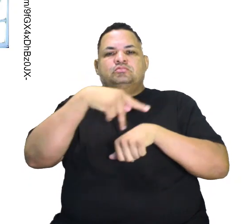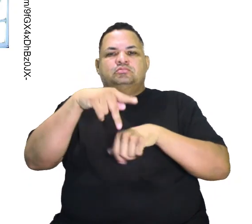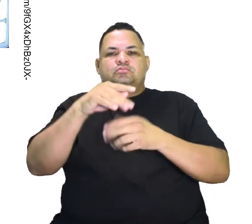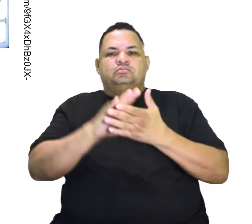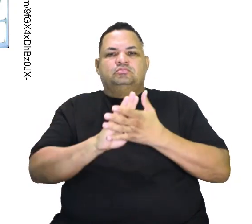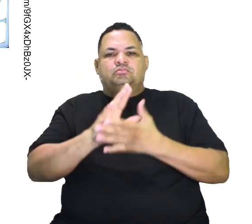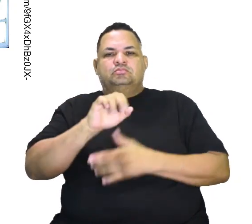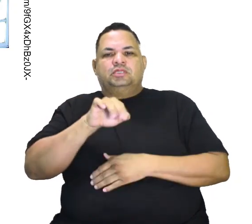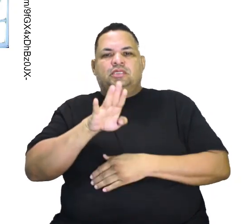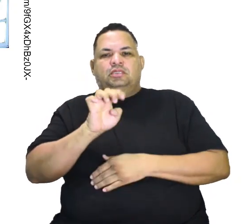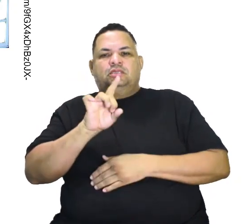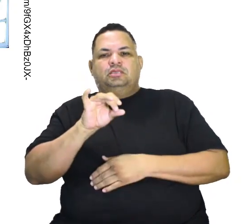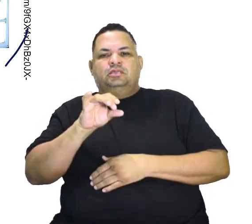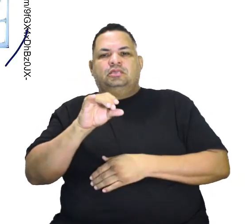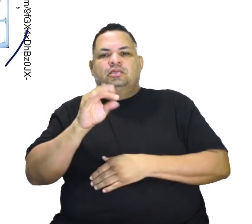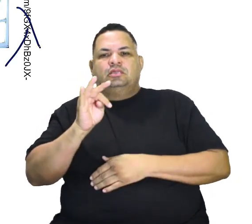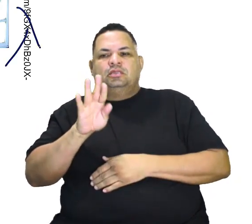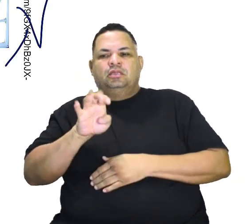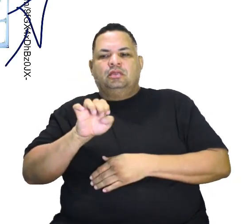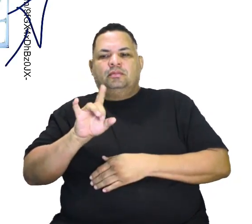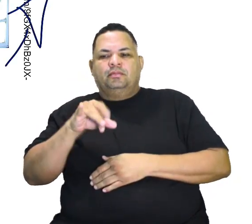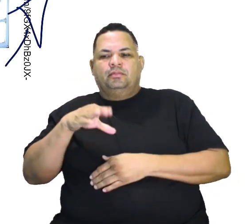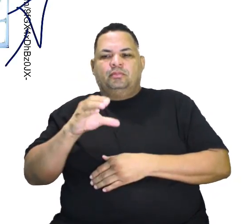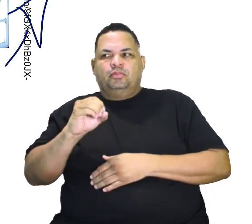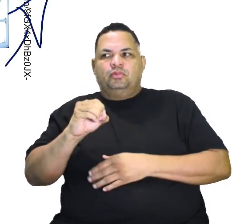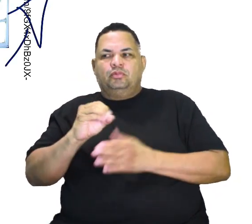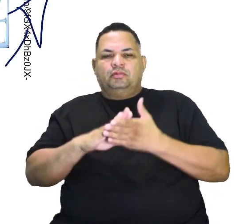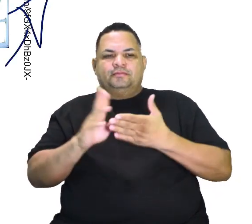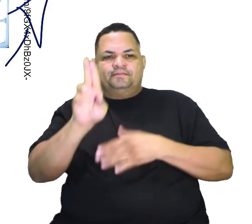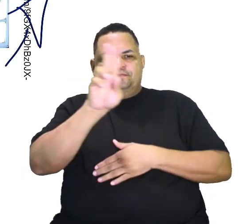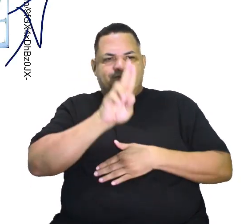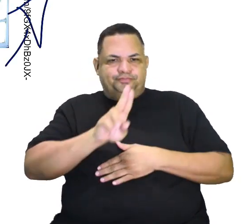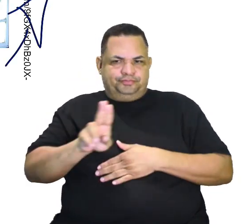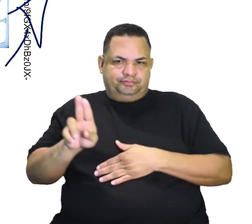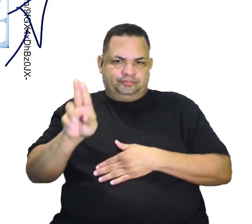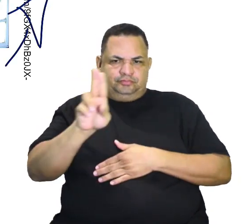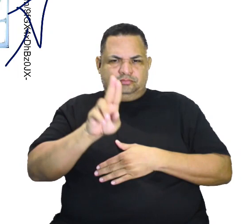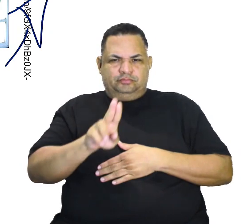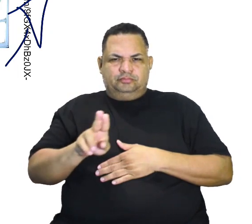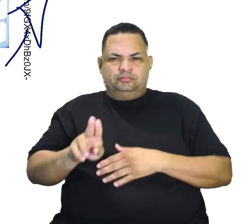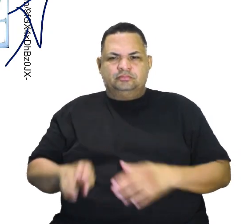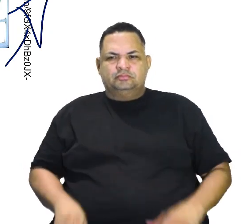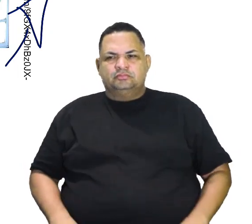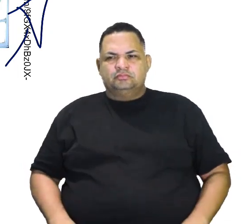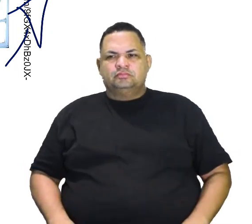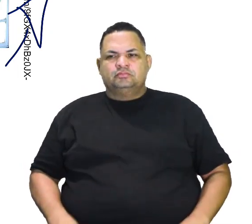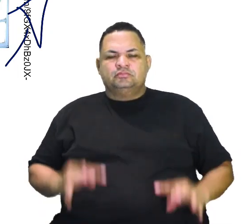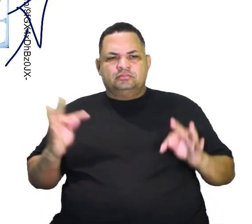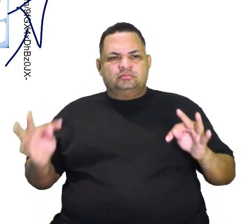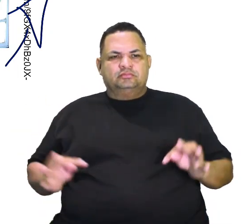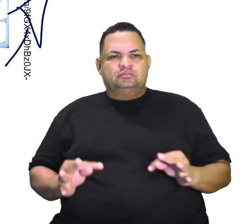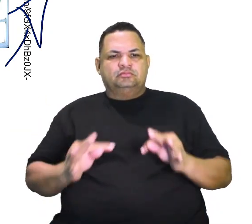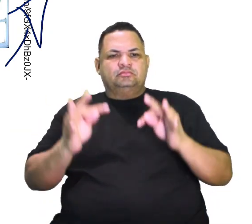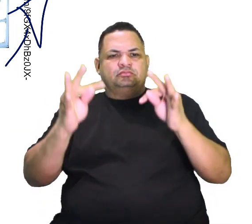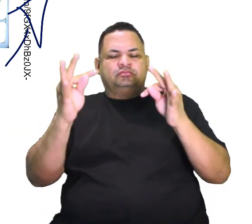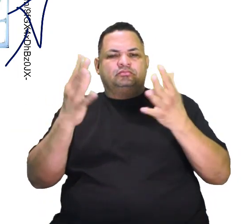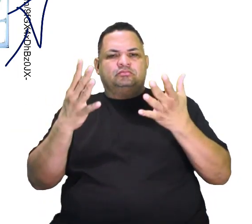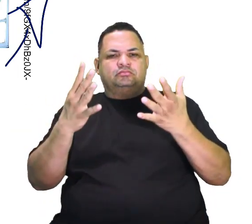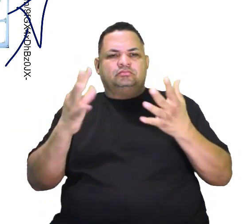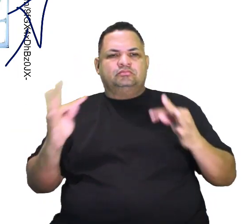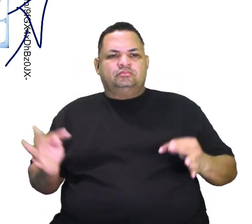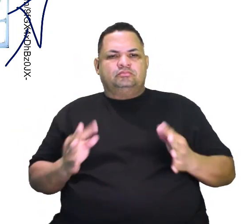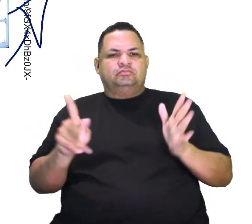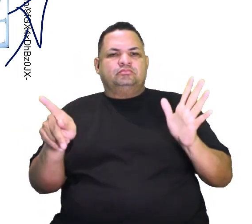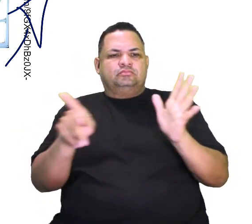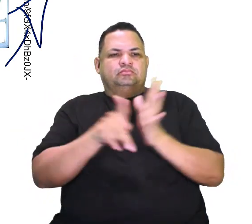internacional Entre Tempos. Essa moça aqui, ela utiliza